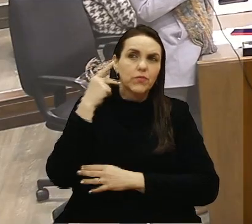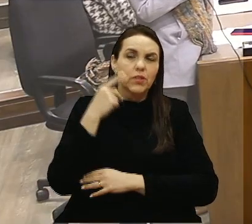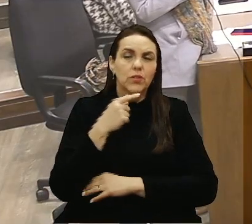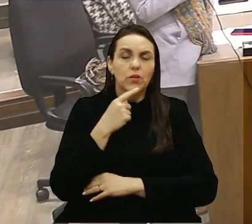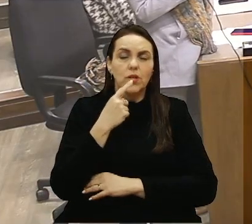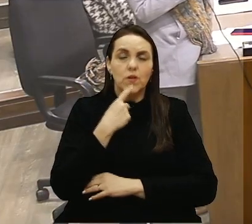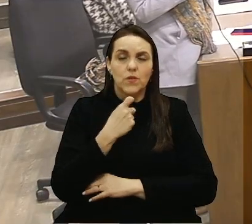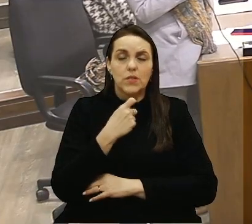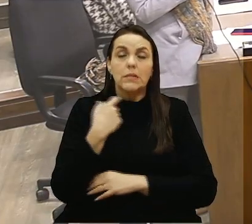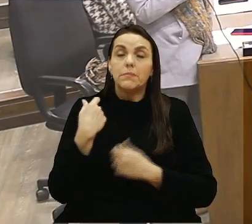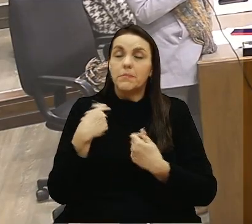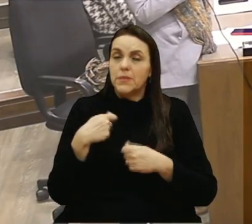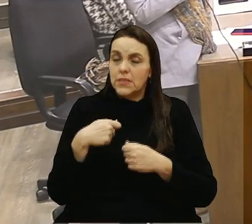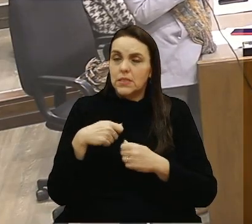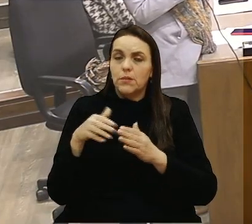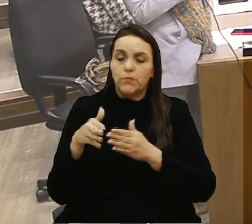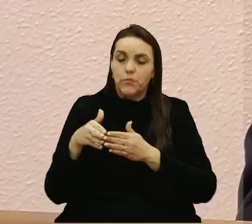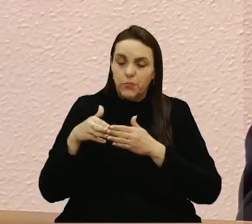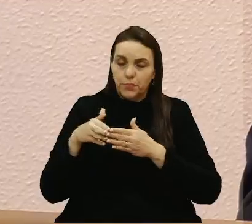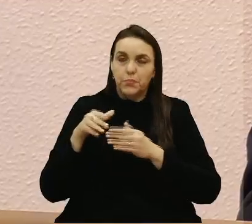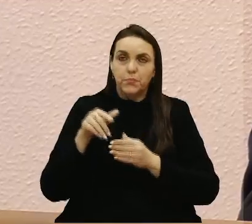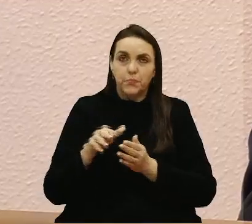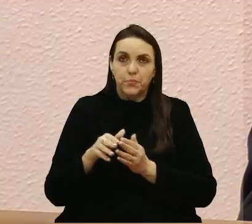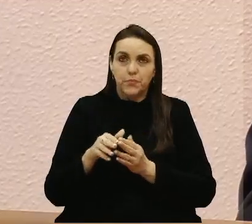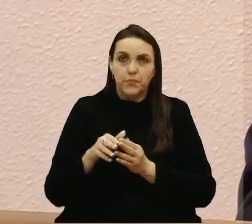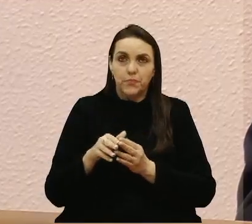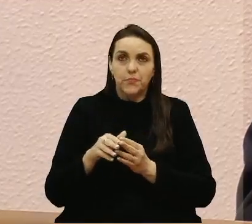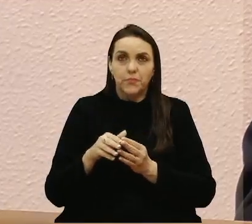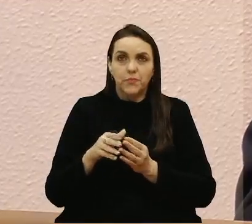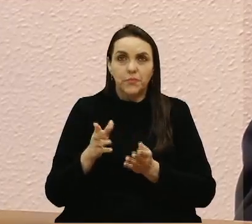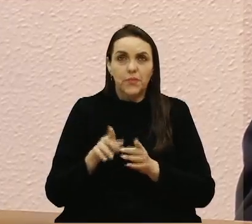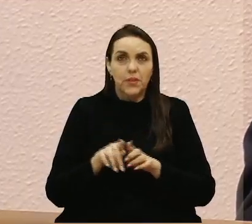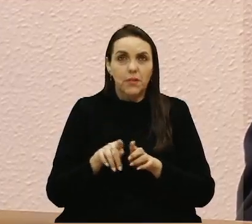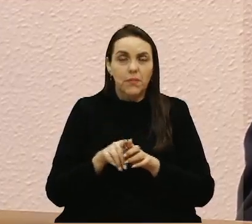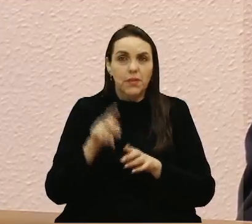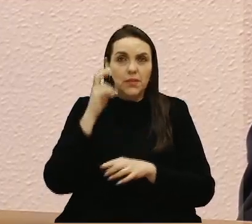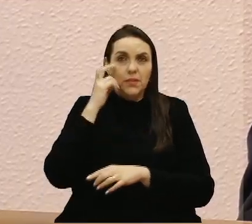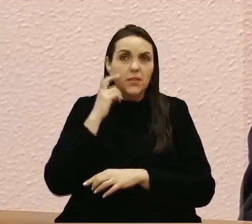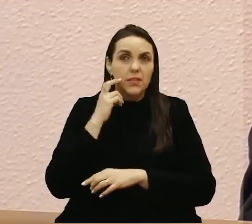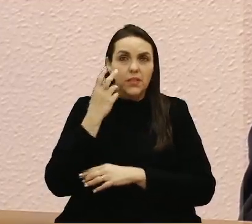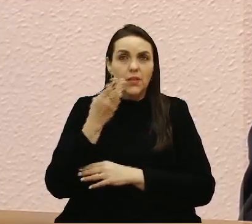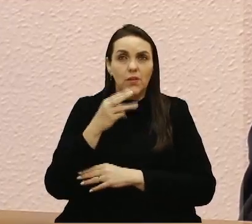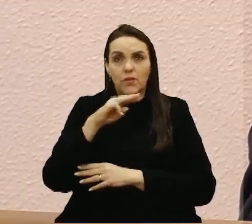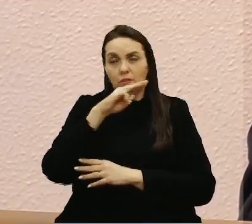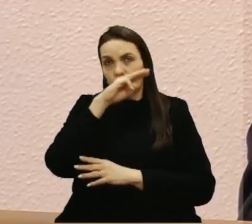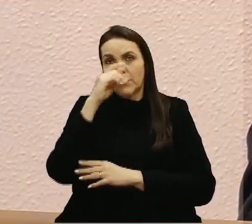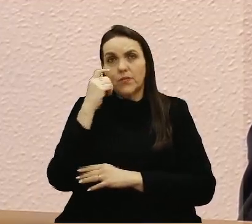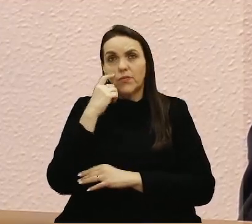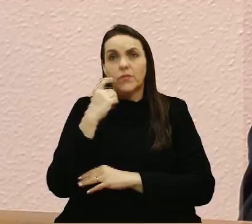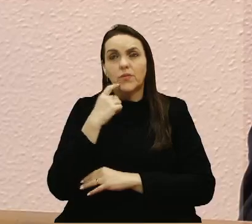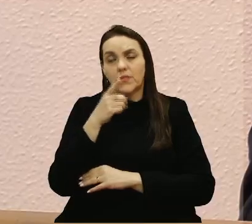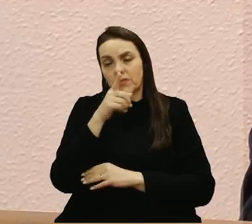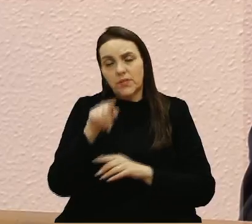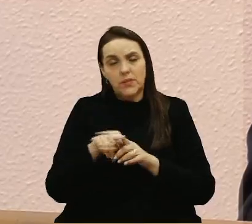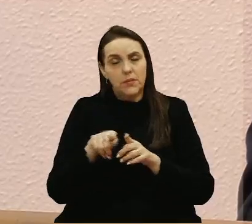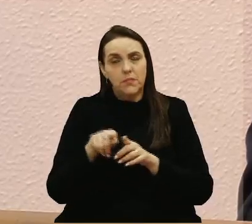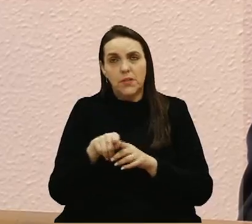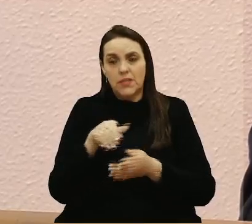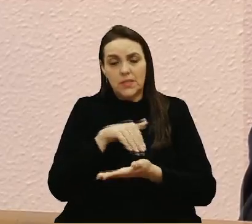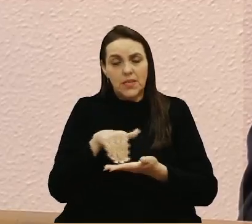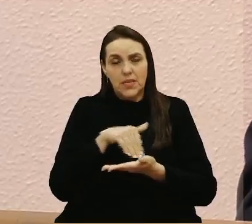nós precisamos solicitar, por favor, vereador Daniel, vereador Wagner, retratação, sim, desse secretário que falou que fez esse